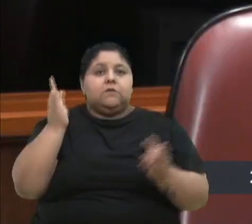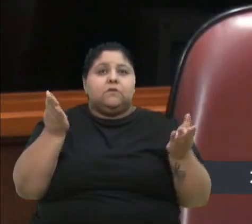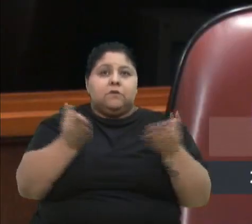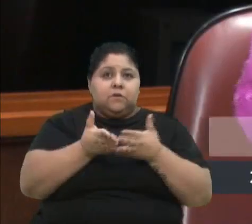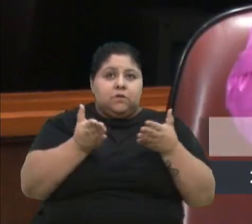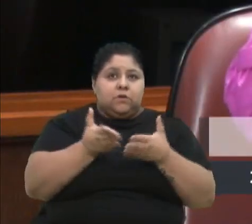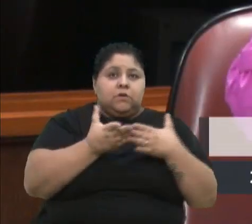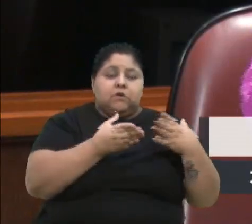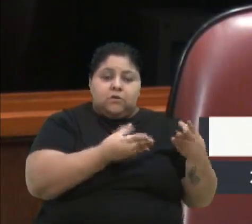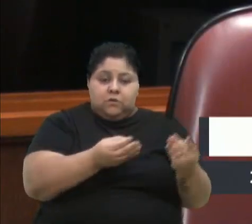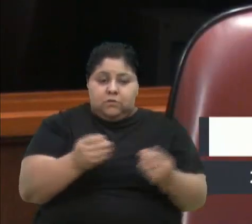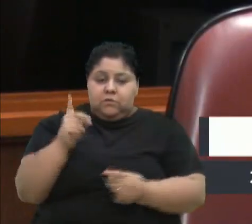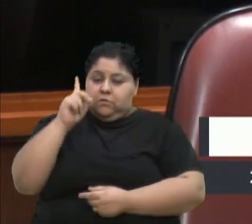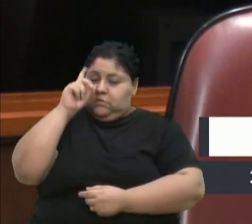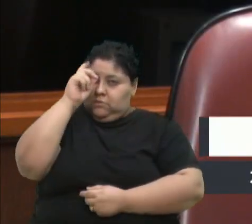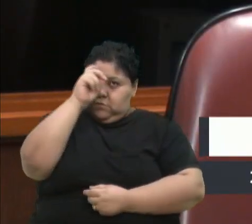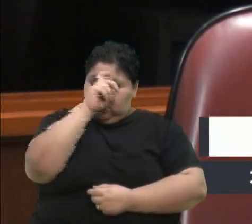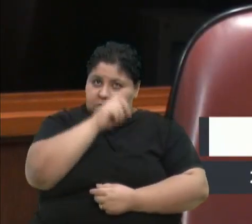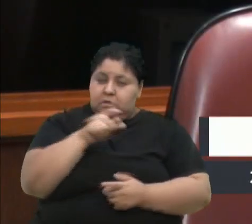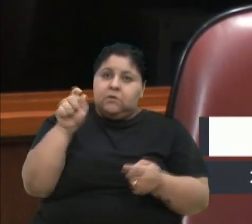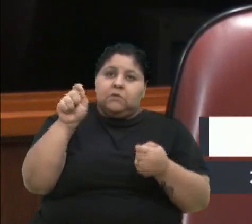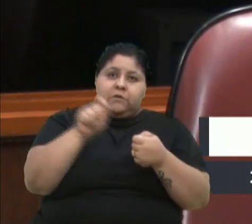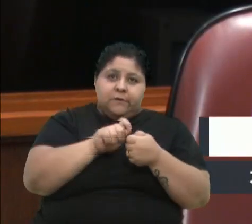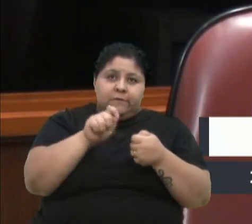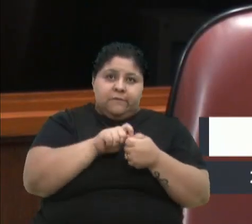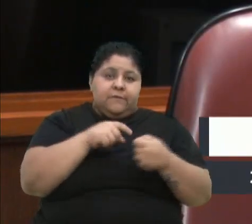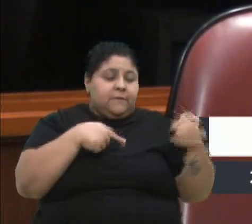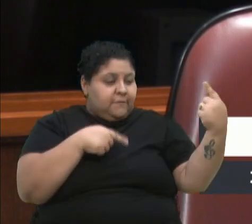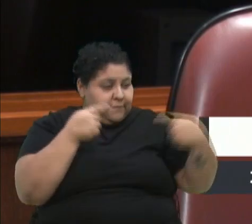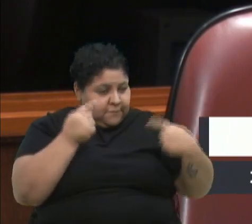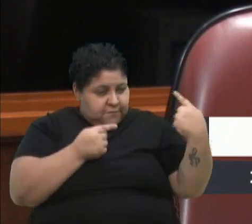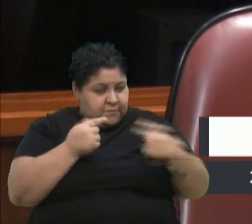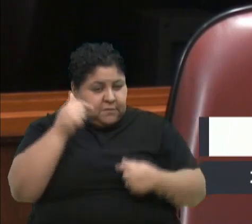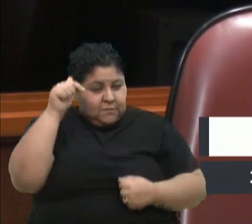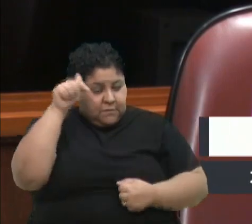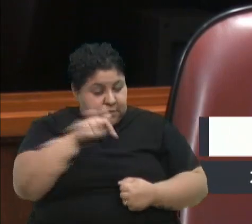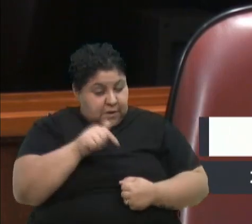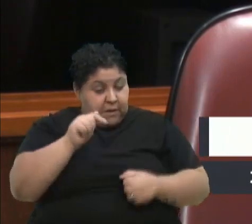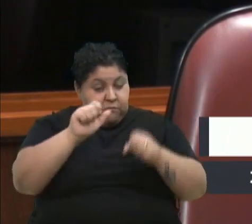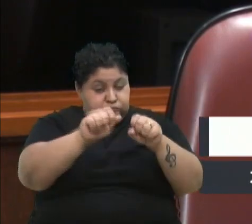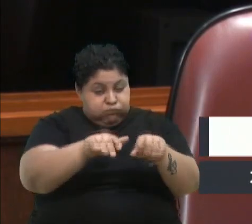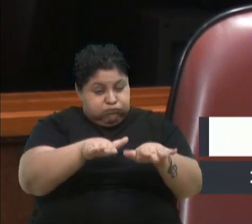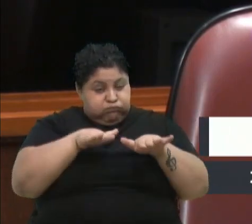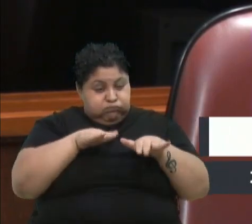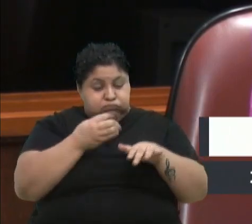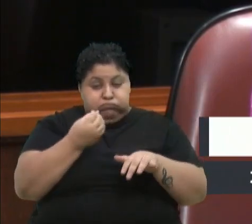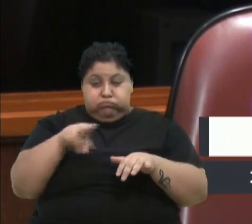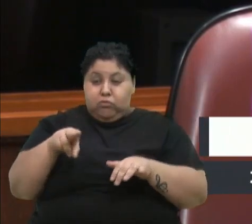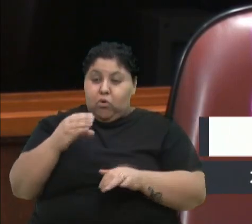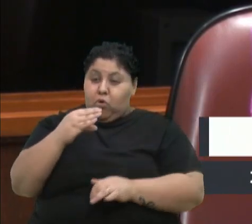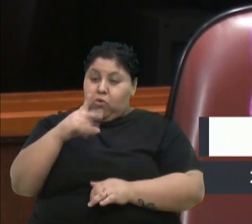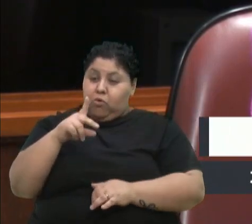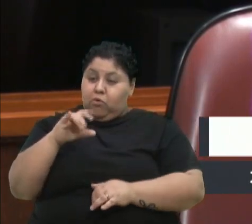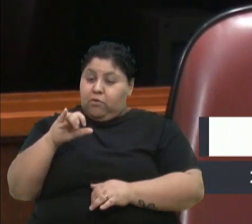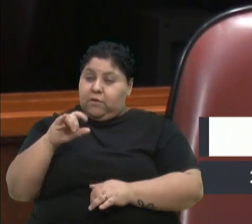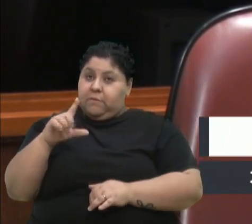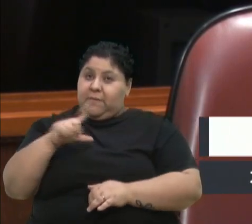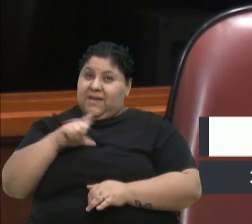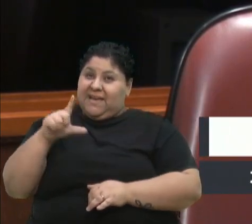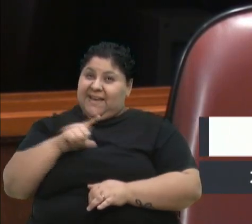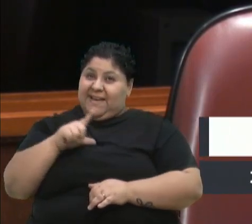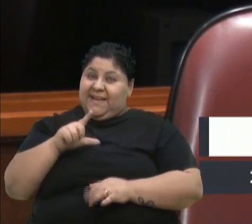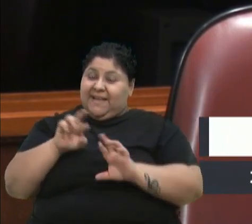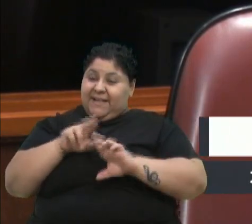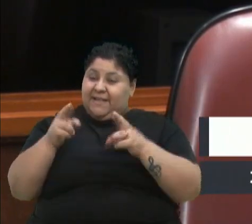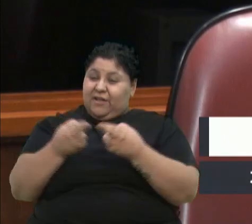muito difícil para mim também fazer essa discussão de estar no parlamento ou estar na CPI, que tem uma oitiva, mas eu já